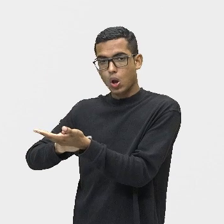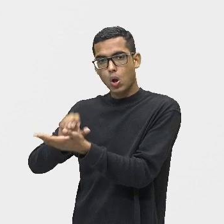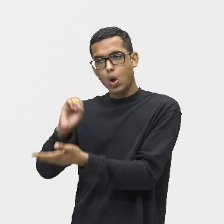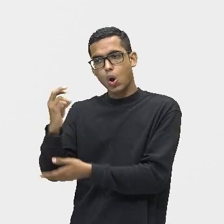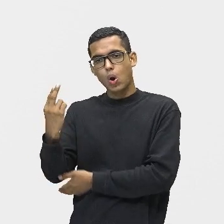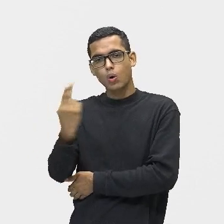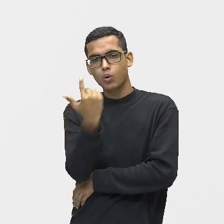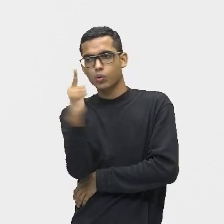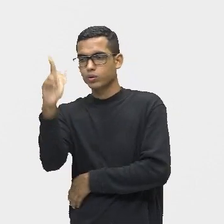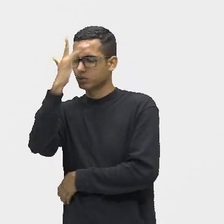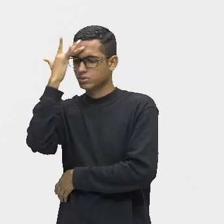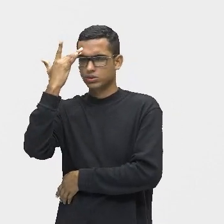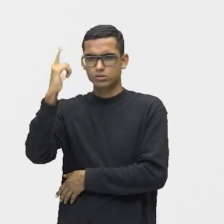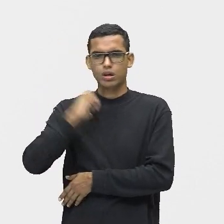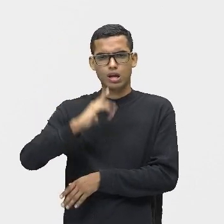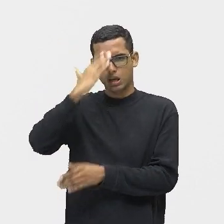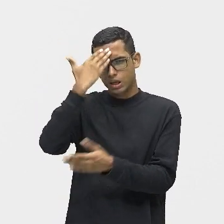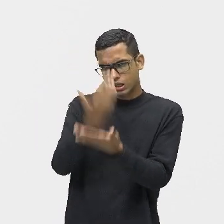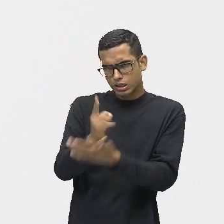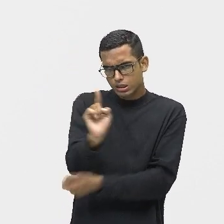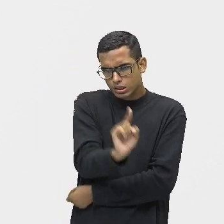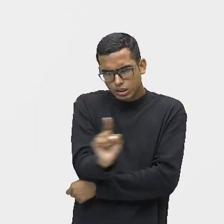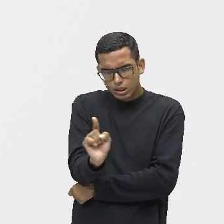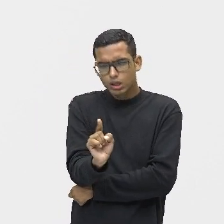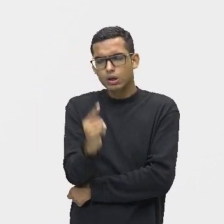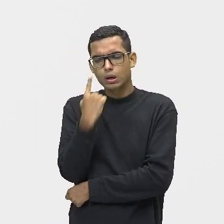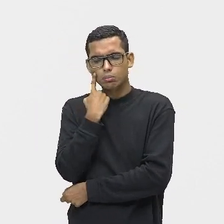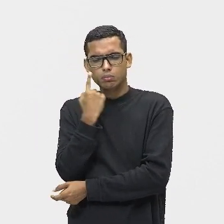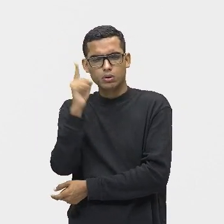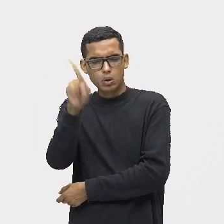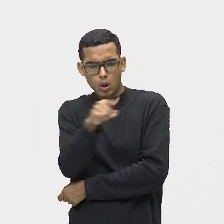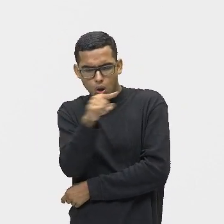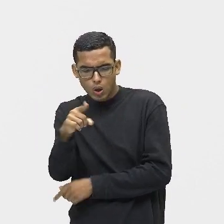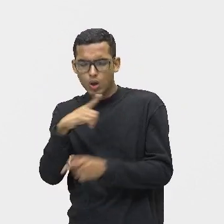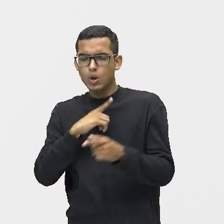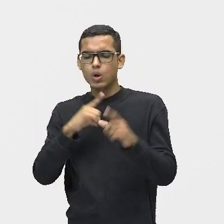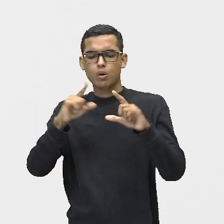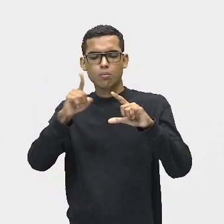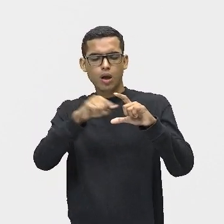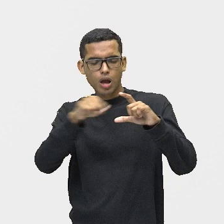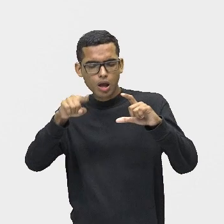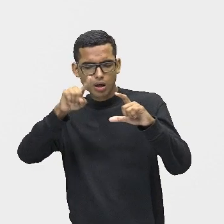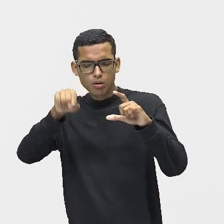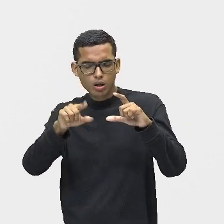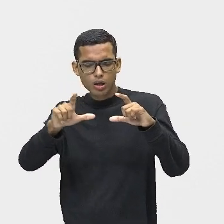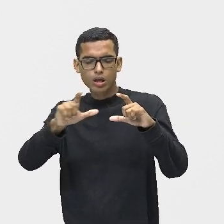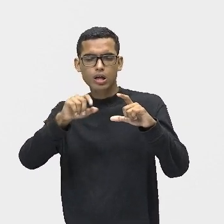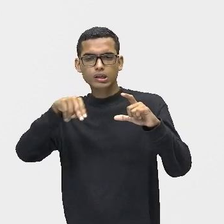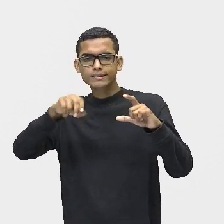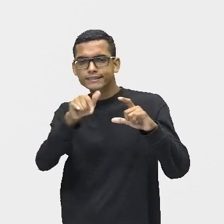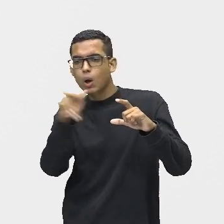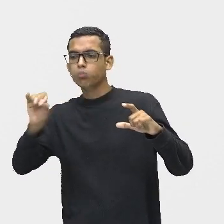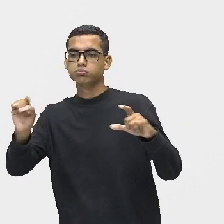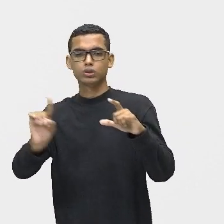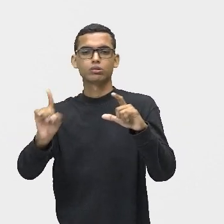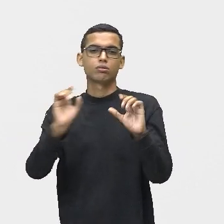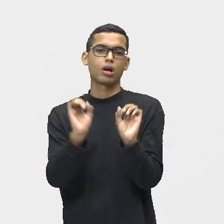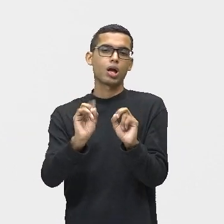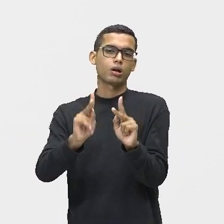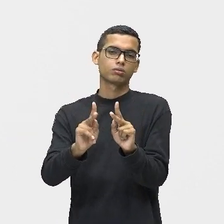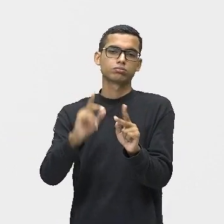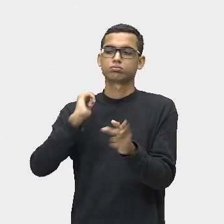não. Não, eu não acho certo que quem joga lixo no rio seja punido desta forma, ok? Então observe que